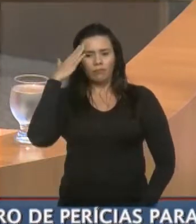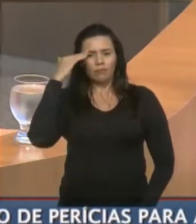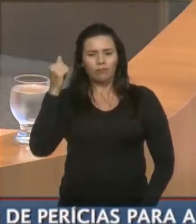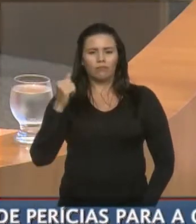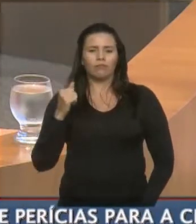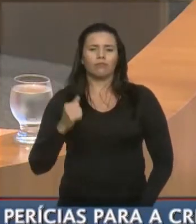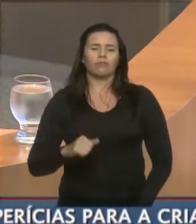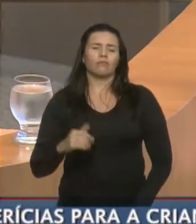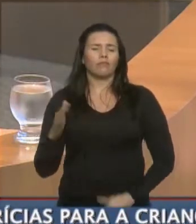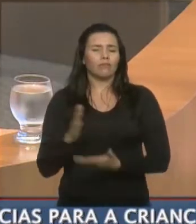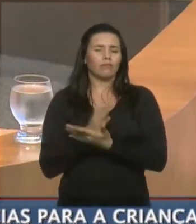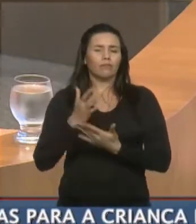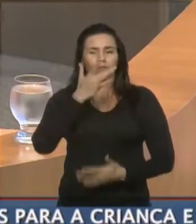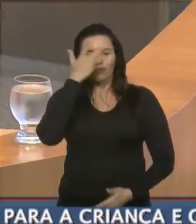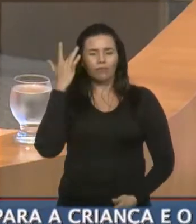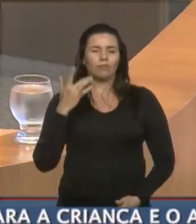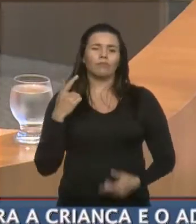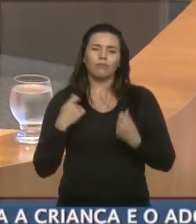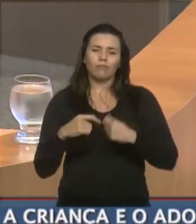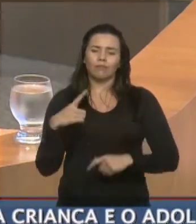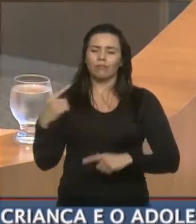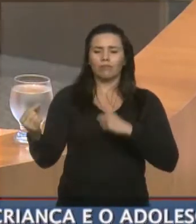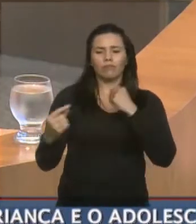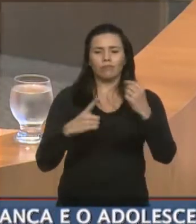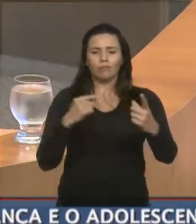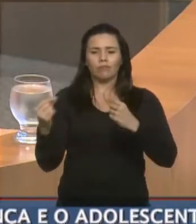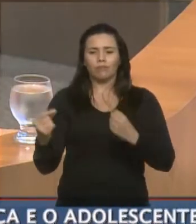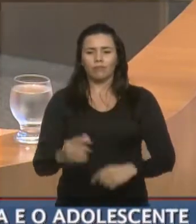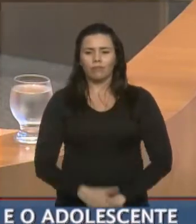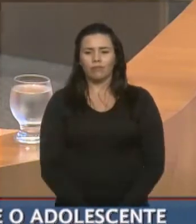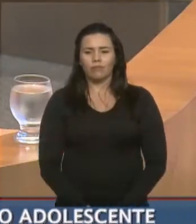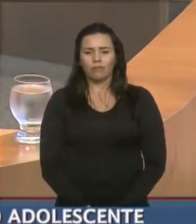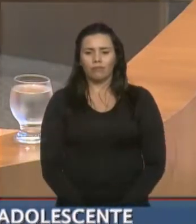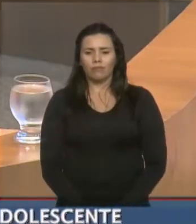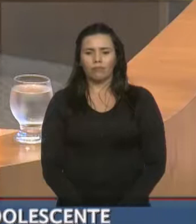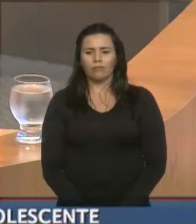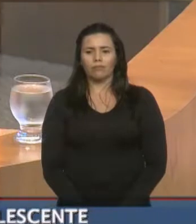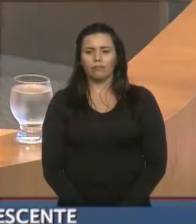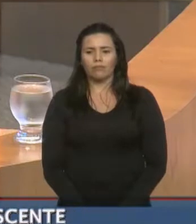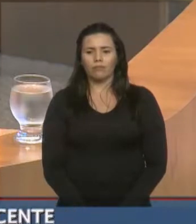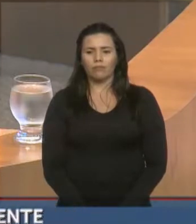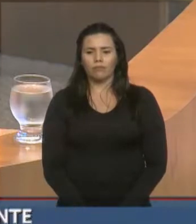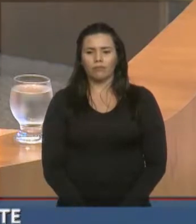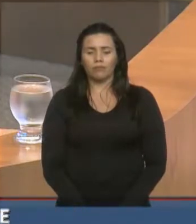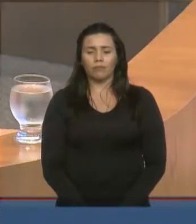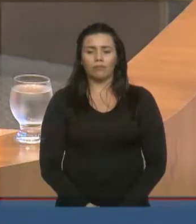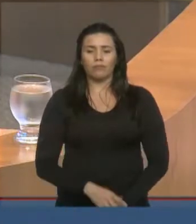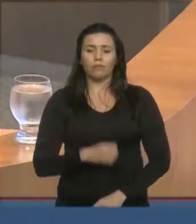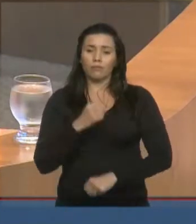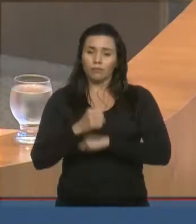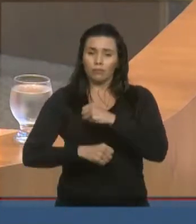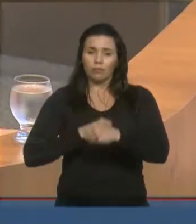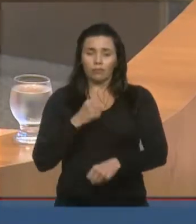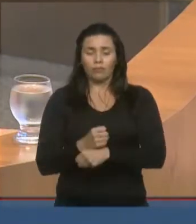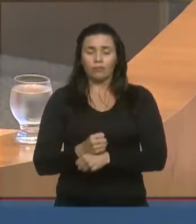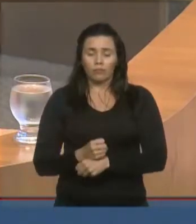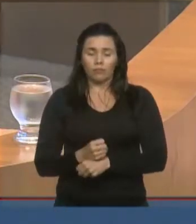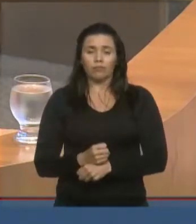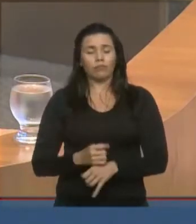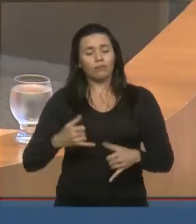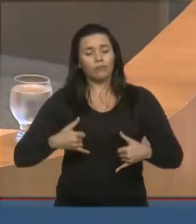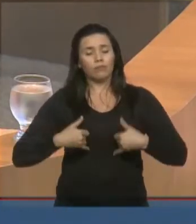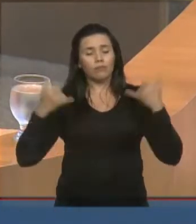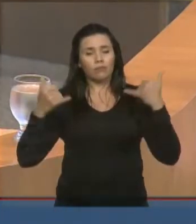hora. A letra é grande, são poucas folhas. No ano em que se comemora os 15 anos